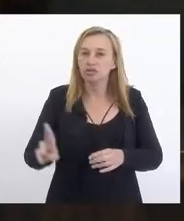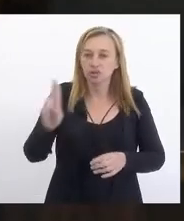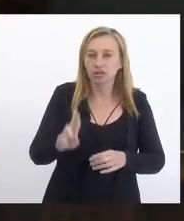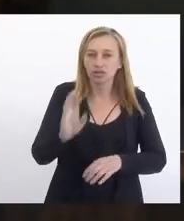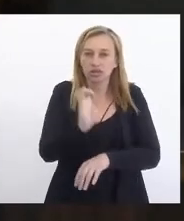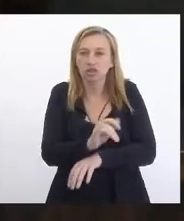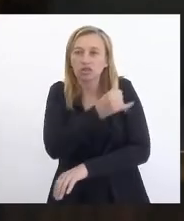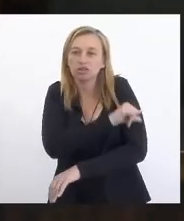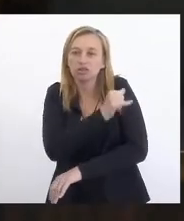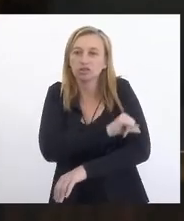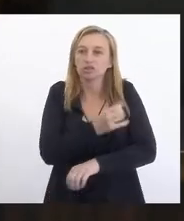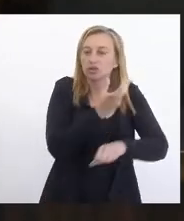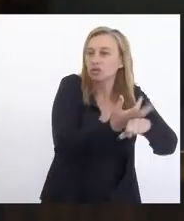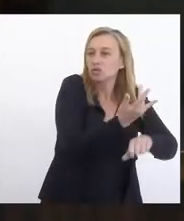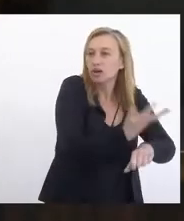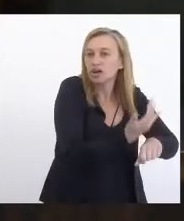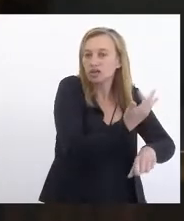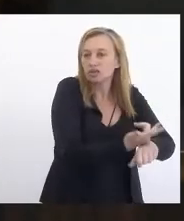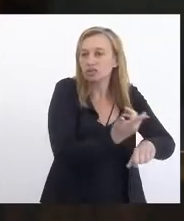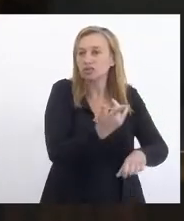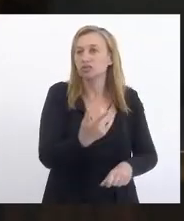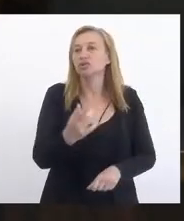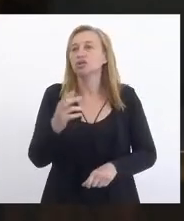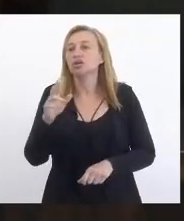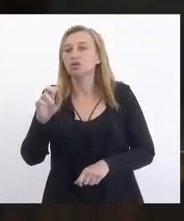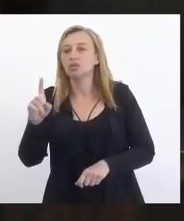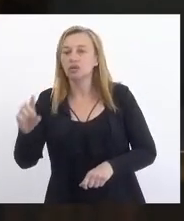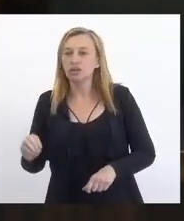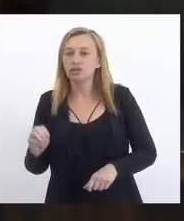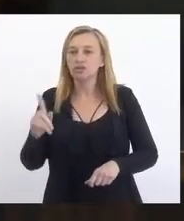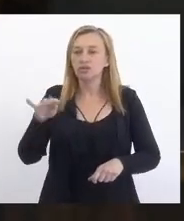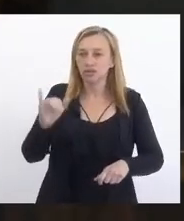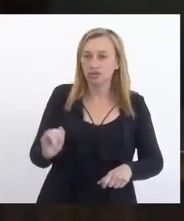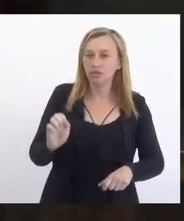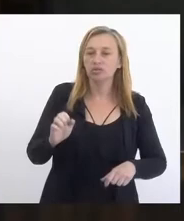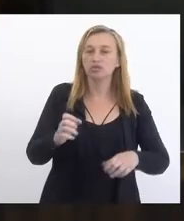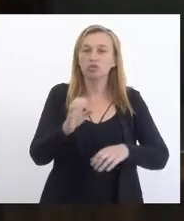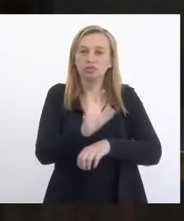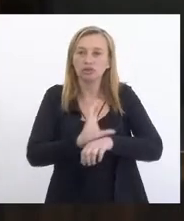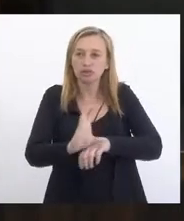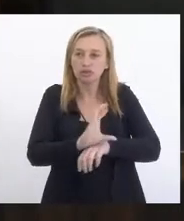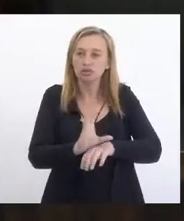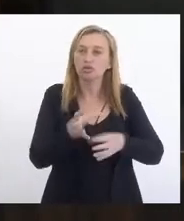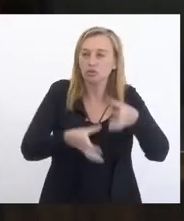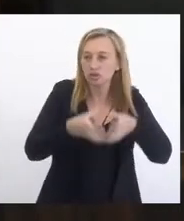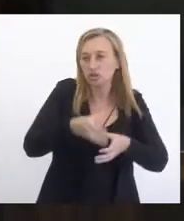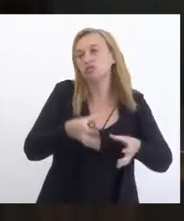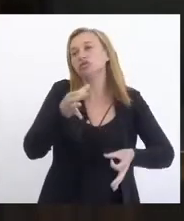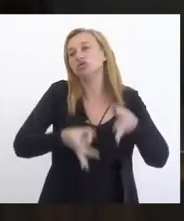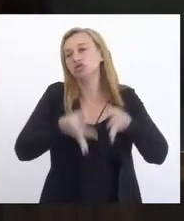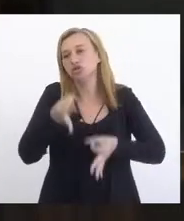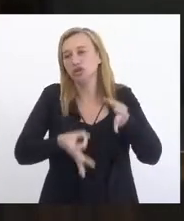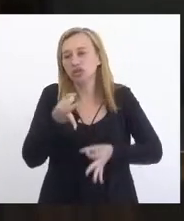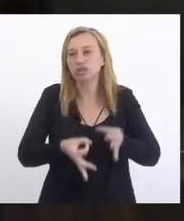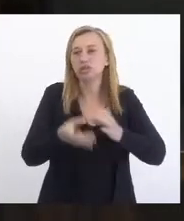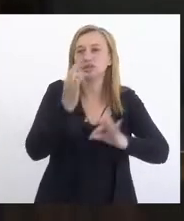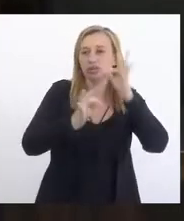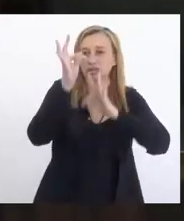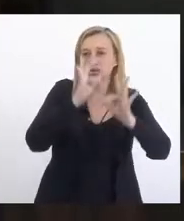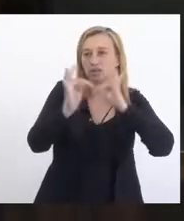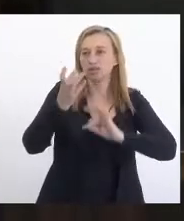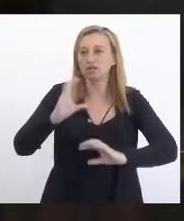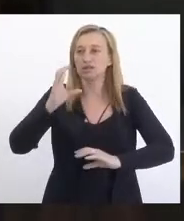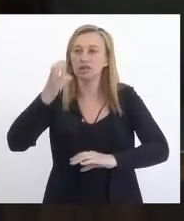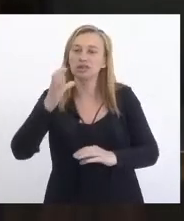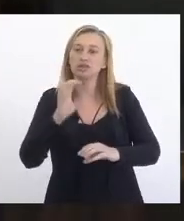Rio de Janeiro, o UERJ, o ENF e o ESO, pendente de pareceres das comissões de Constituição, Justiça, de Educação, de Ciência e Tecnologia, de Servidores Públicos, de